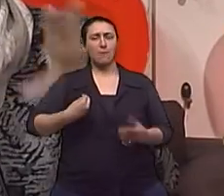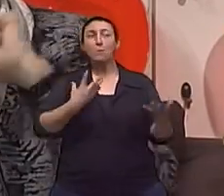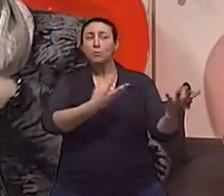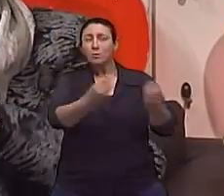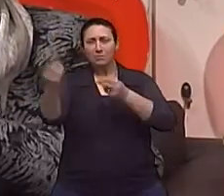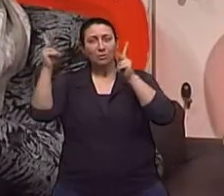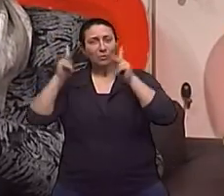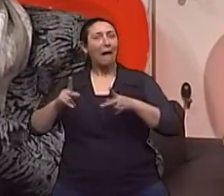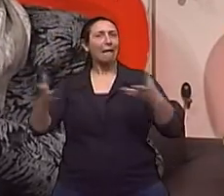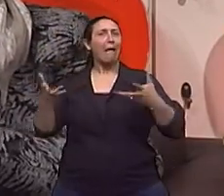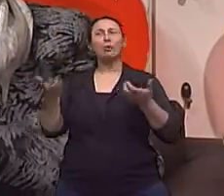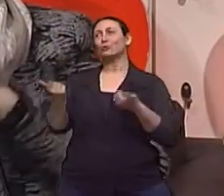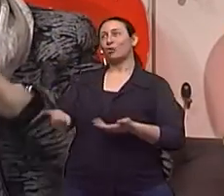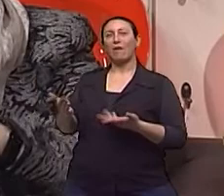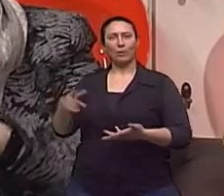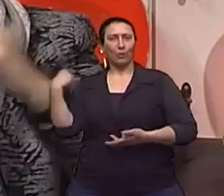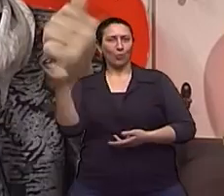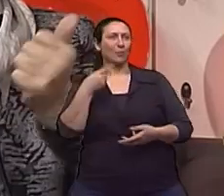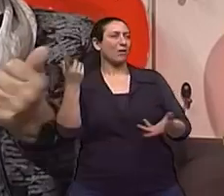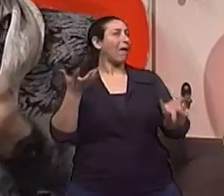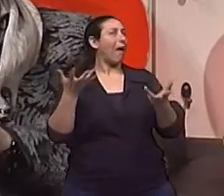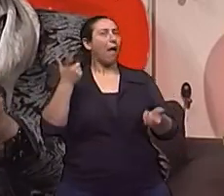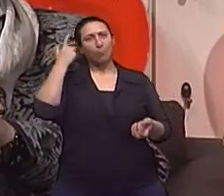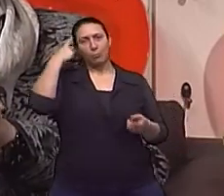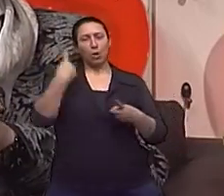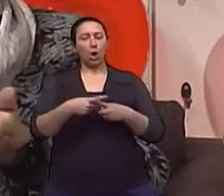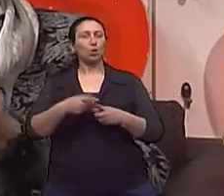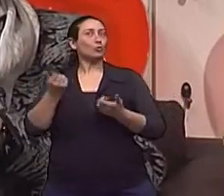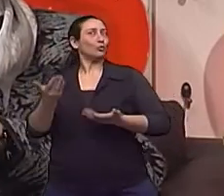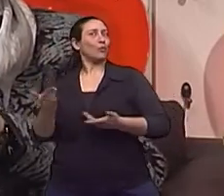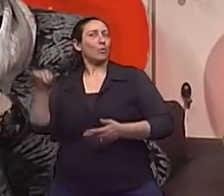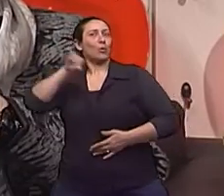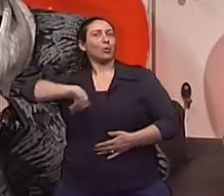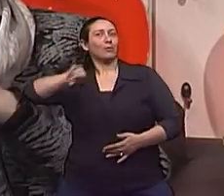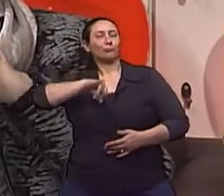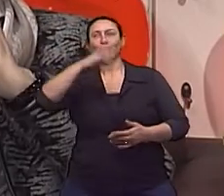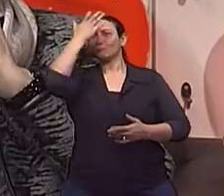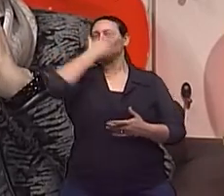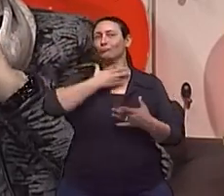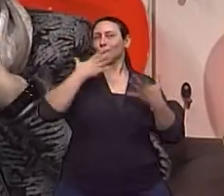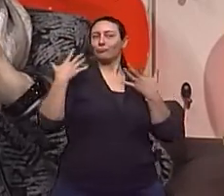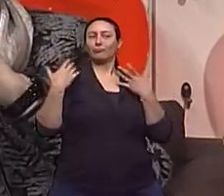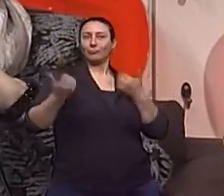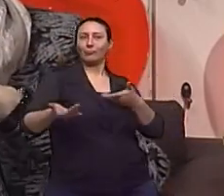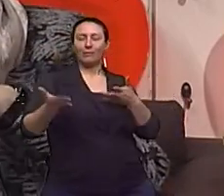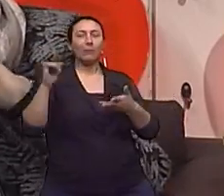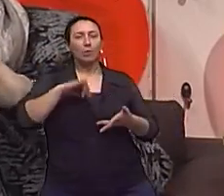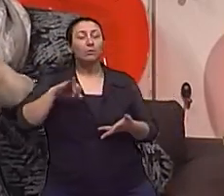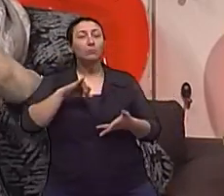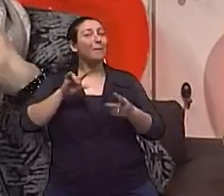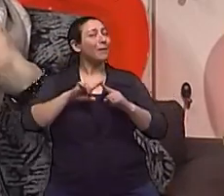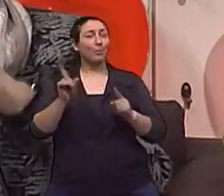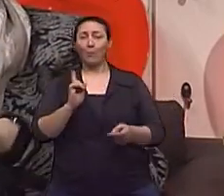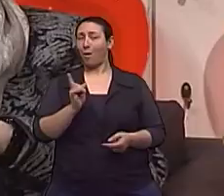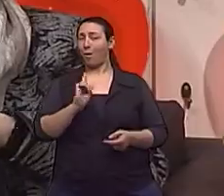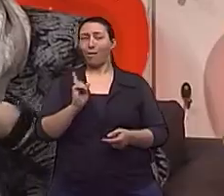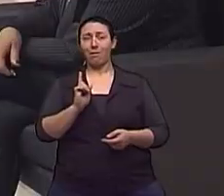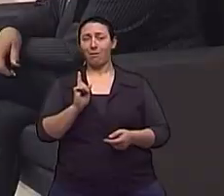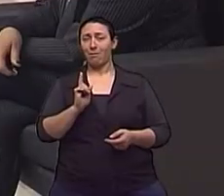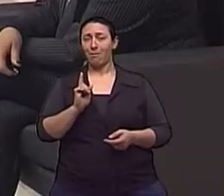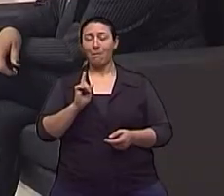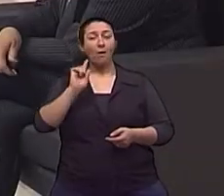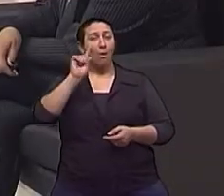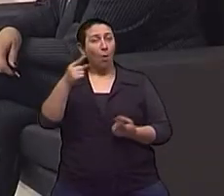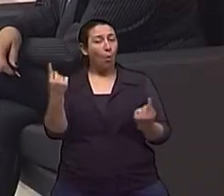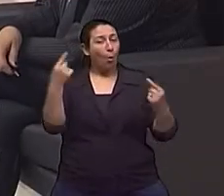peso todo mundo que é ser jovem ele sabe porque acha aqui o contrário de juventude EA decrepitude exatamente não é o contrário